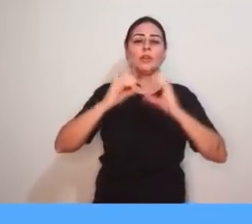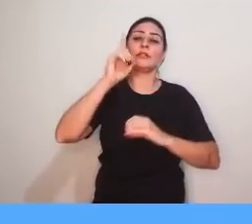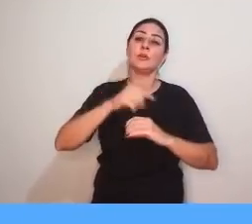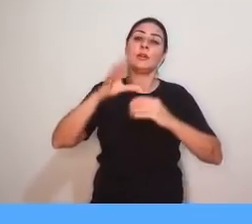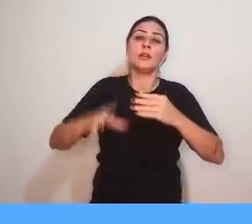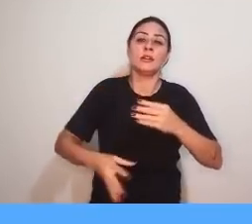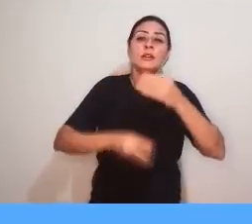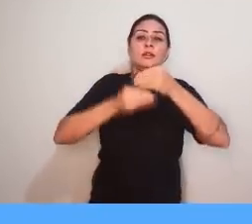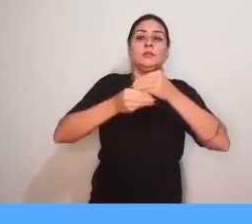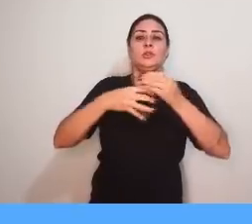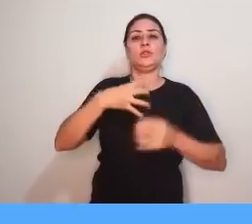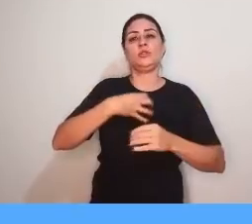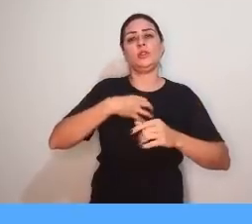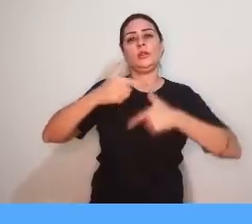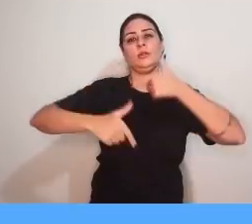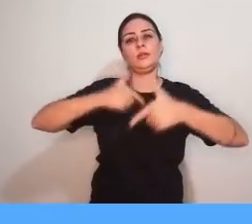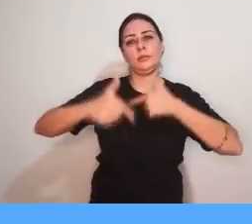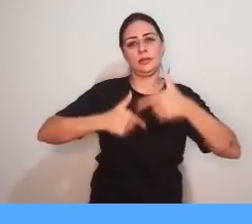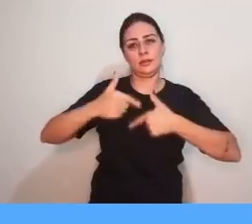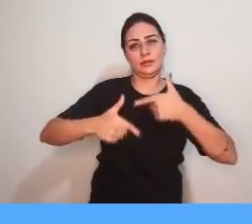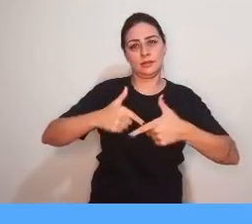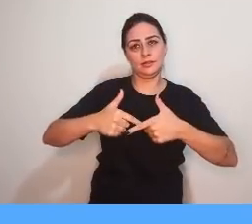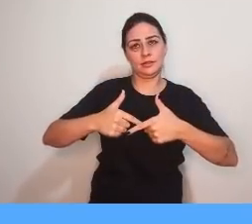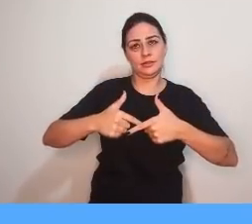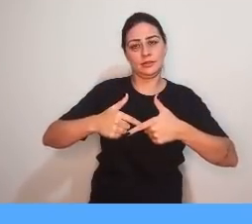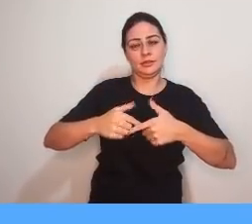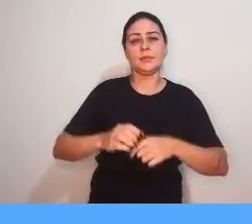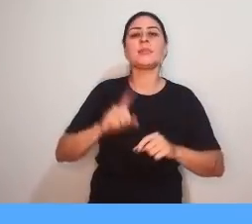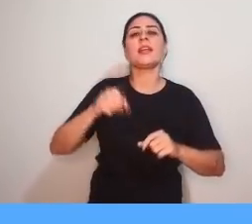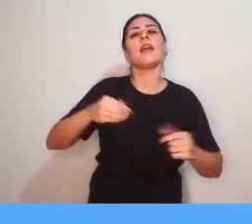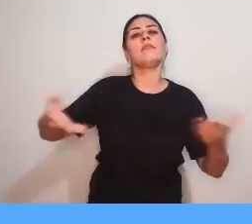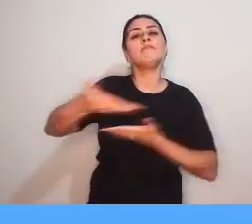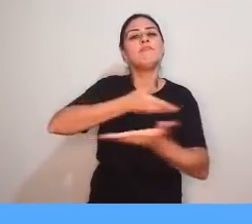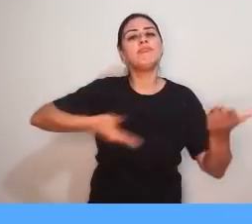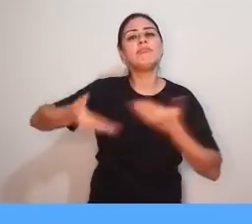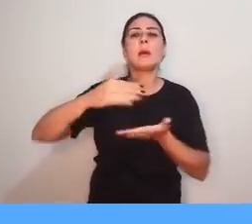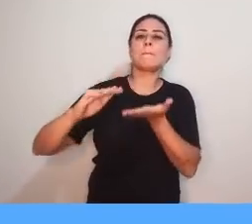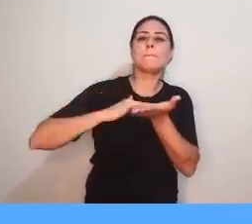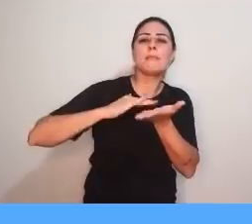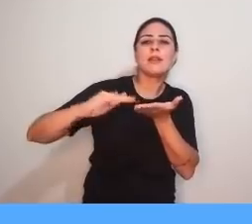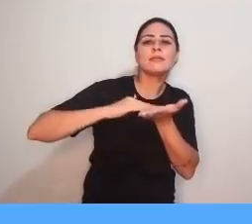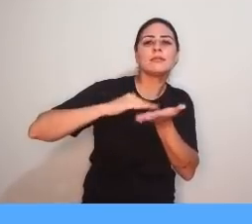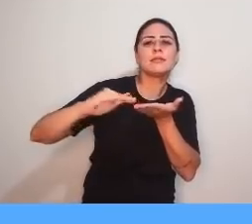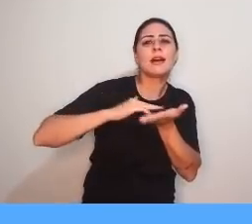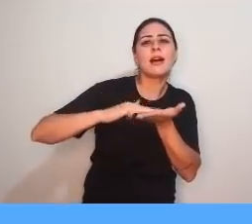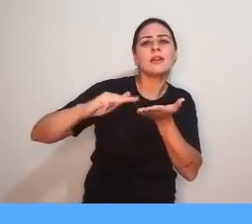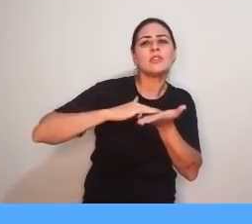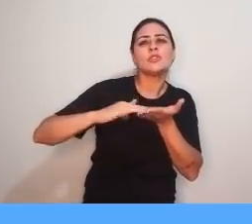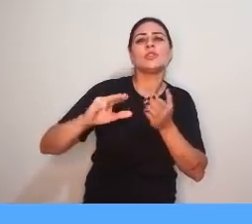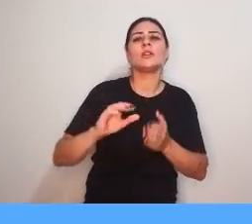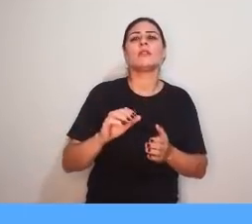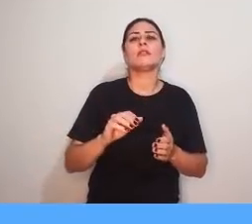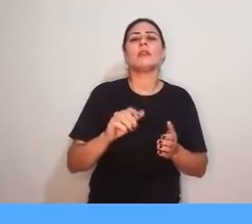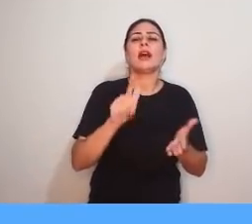A troca de mensagens a partir de mensagem na agenda ou material impresso que é mandado